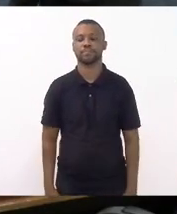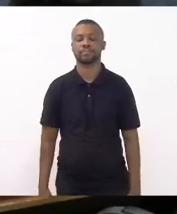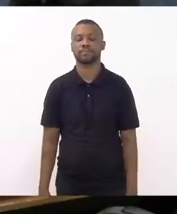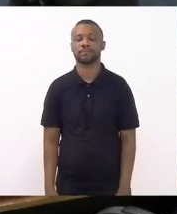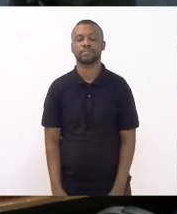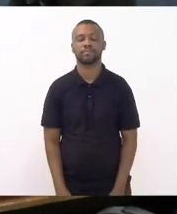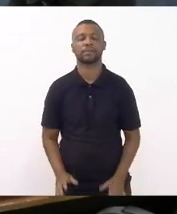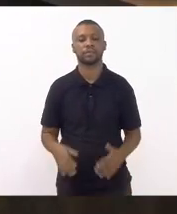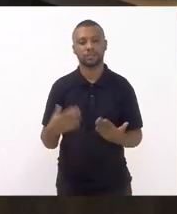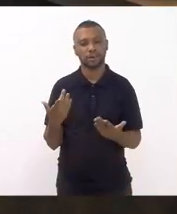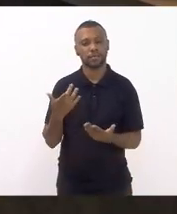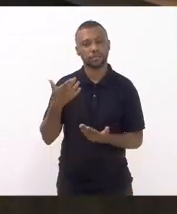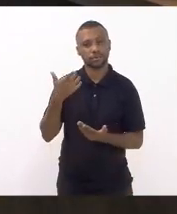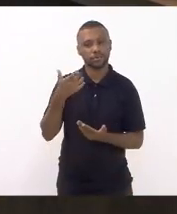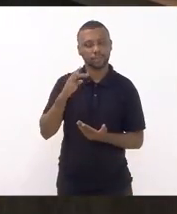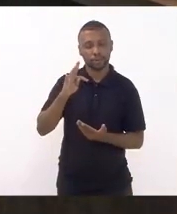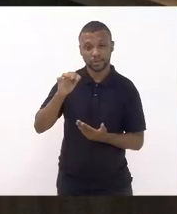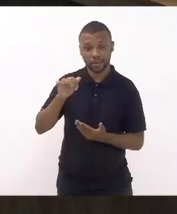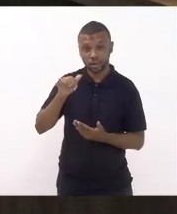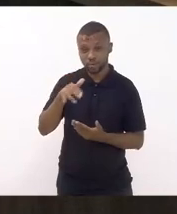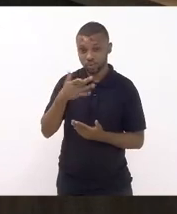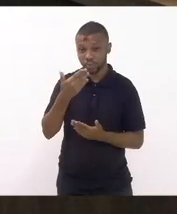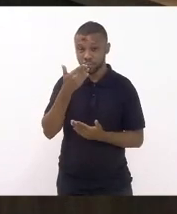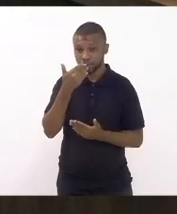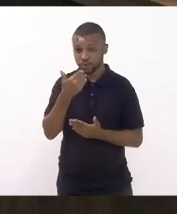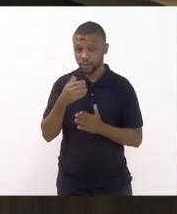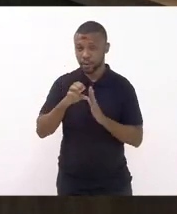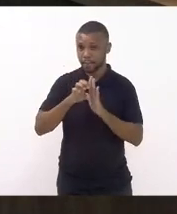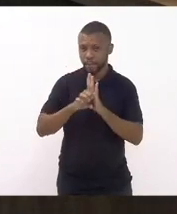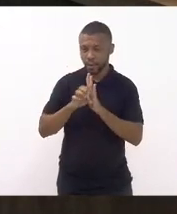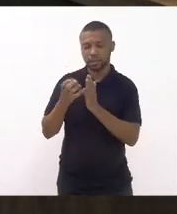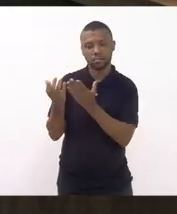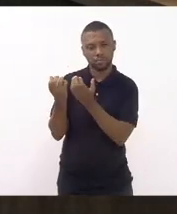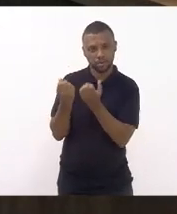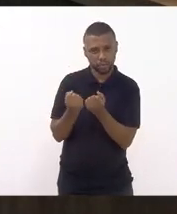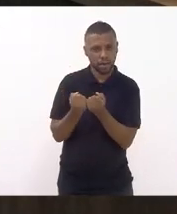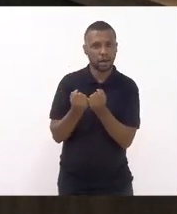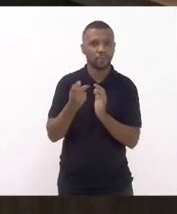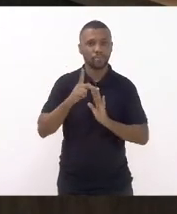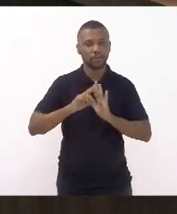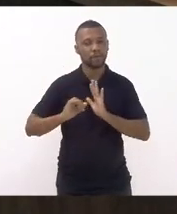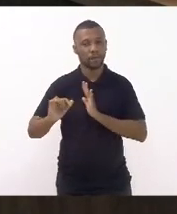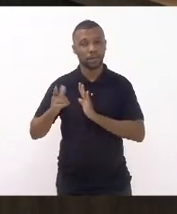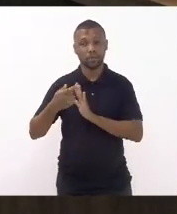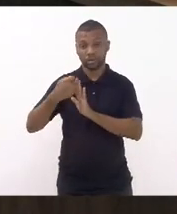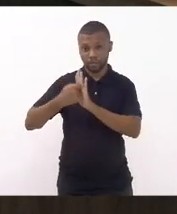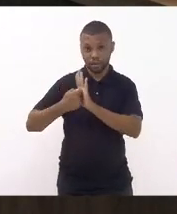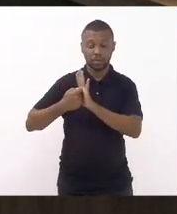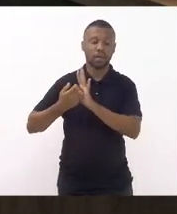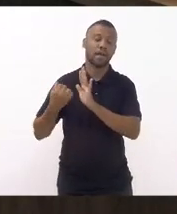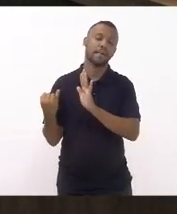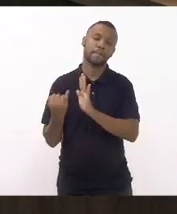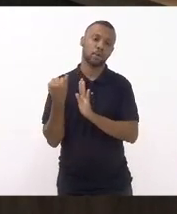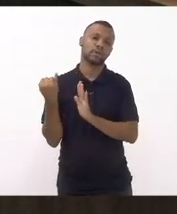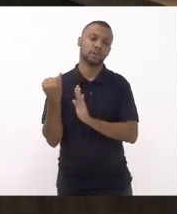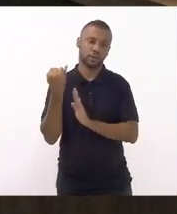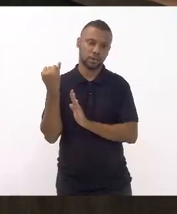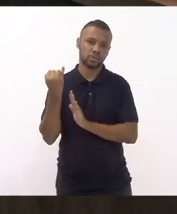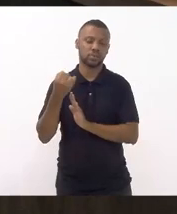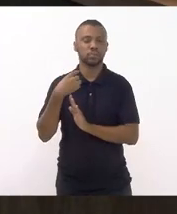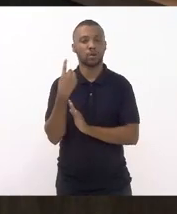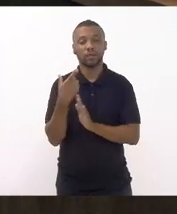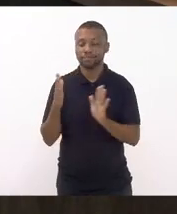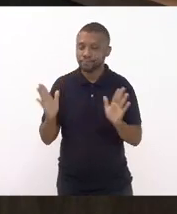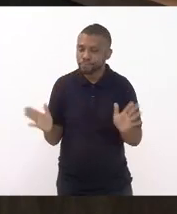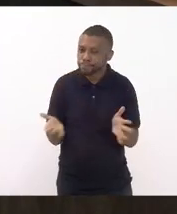Deputada Tia Ju, eu mesmo fiz emendas ao projeto que foram acolhidos. É uma matéria importante porque é fundamental